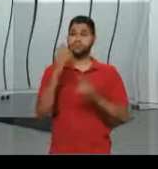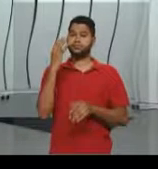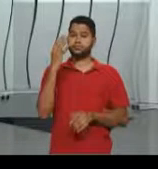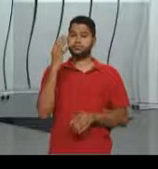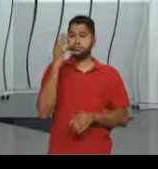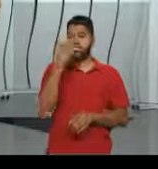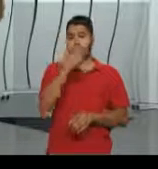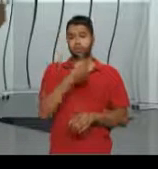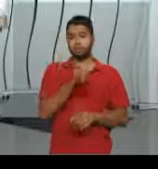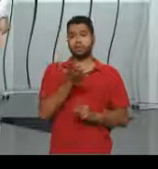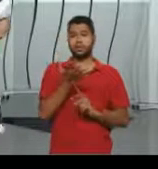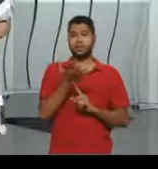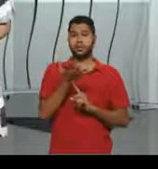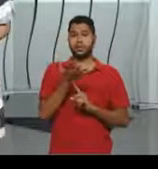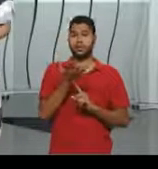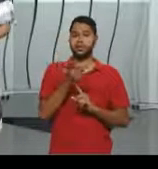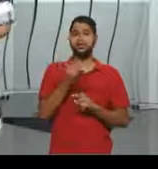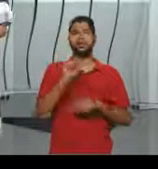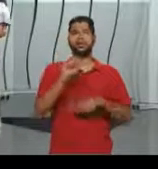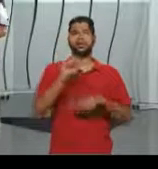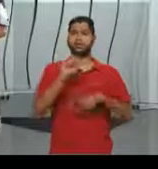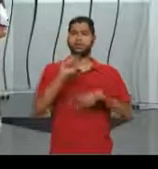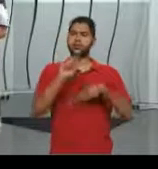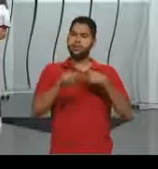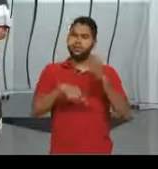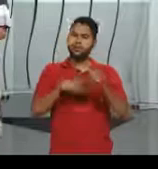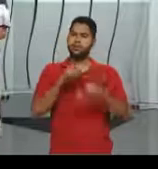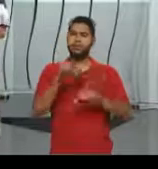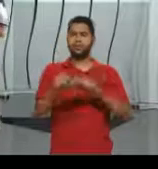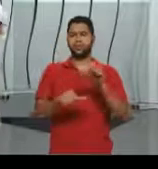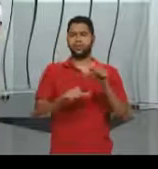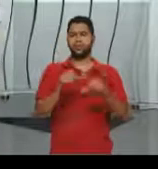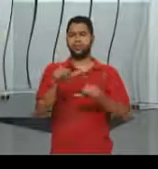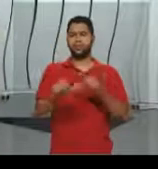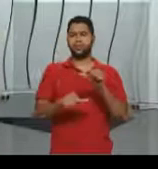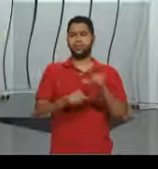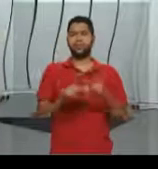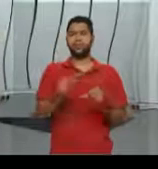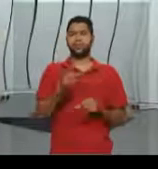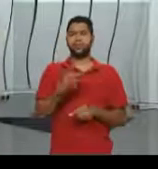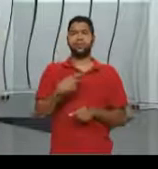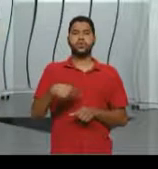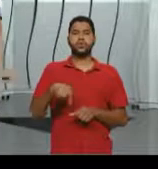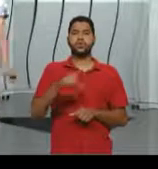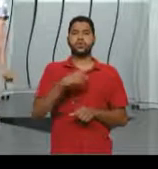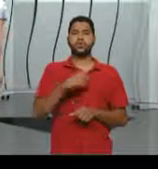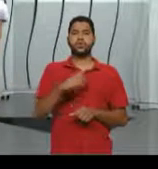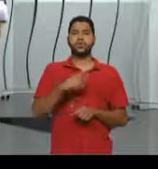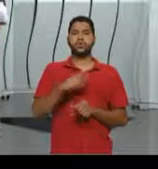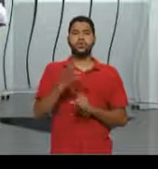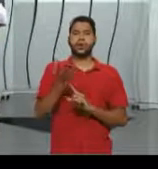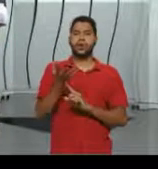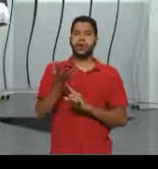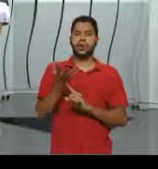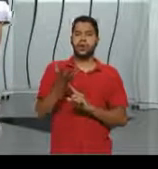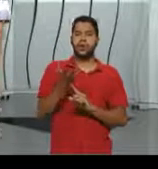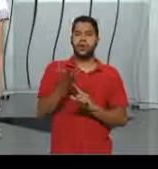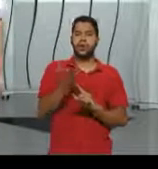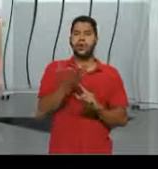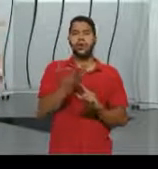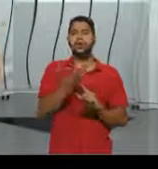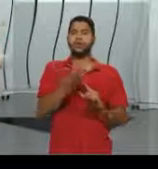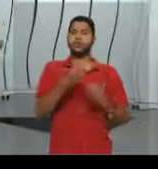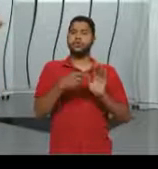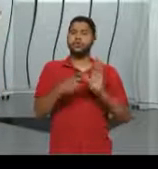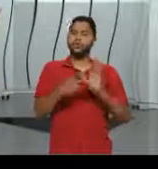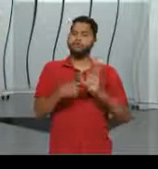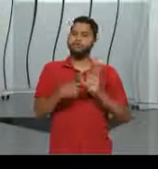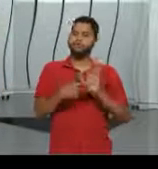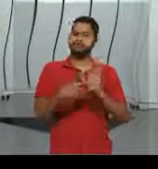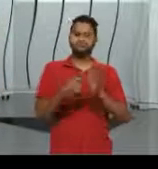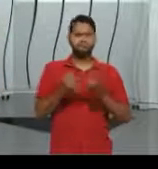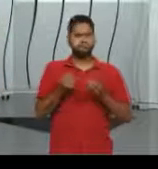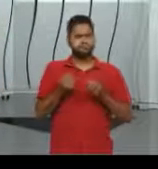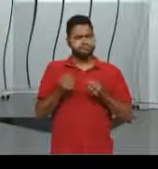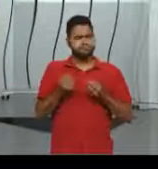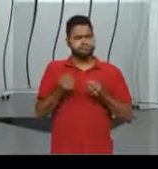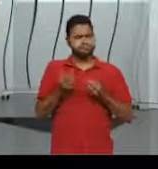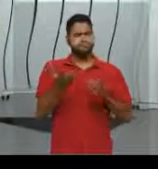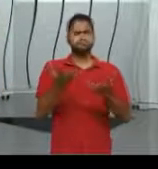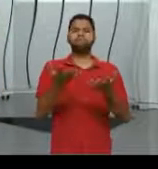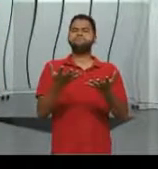na arte. Depois isso muda. E nós vamos ter a arte como expressão, onde o artista vai